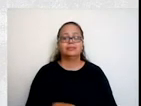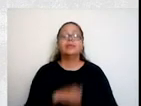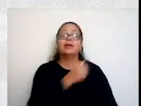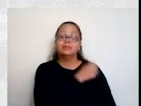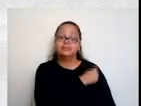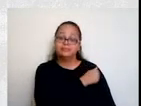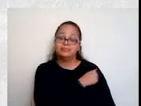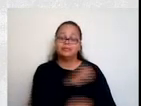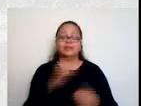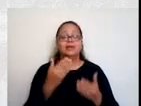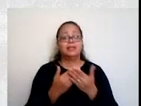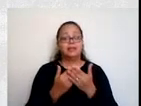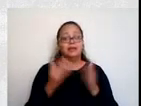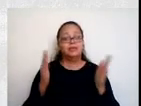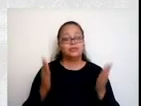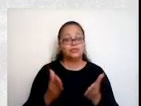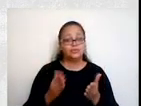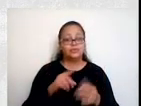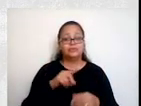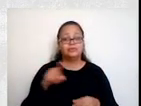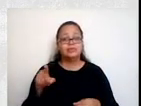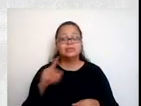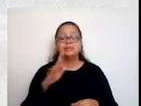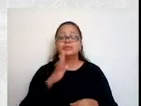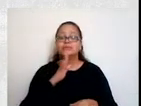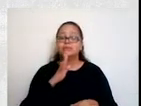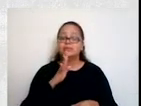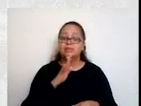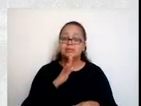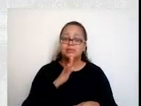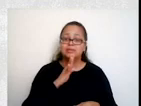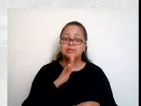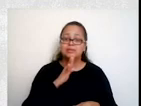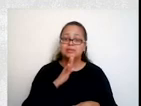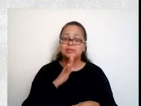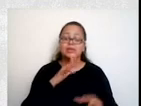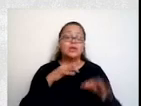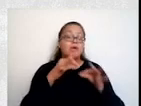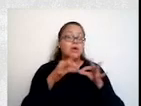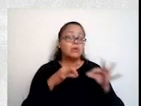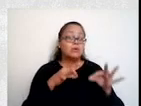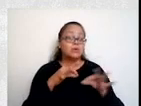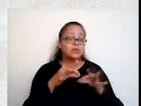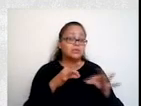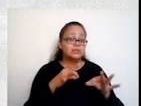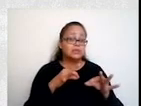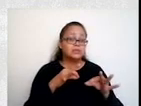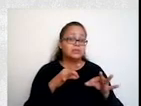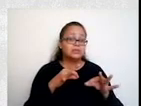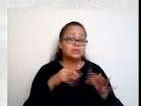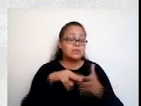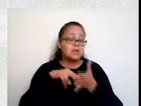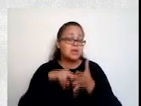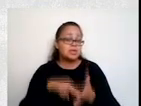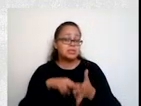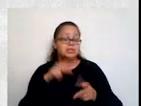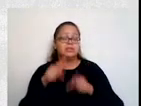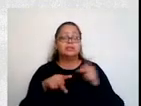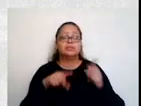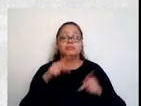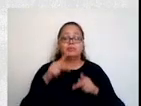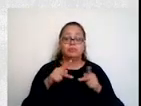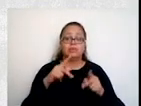Bom, pessoal, na aula de hoje, vocês conheceram algumas formas de organização e resistência popular